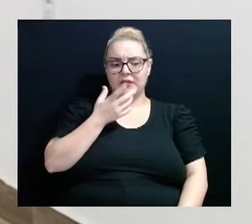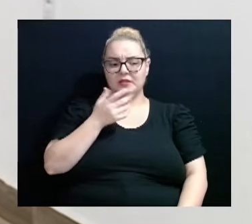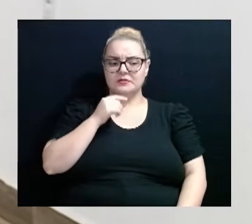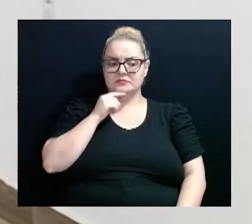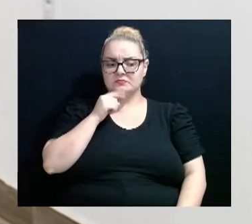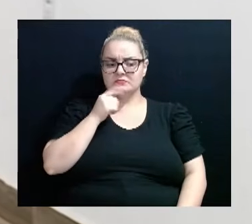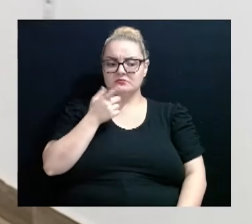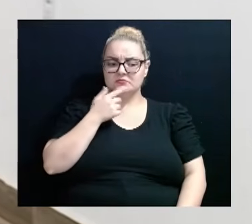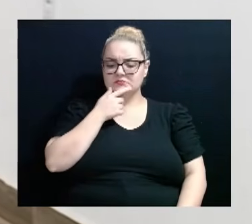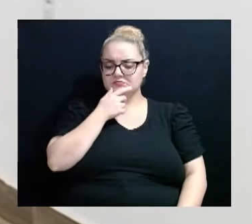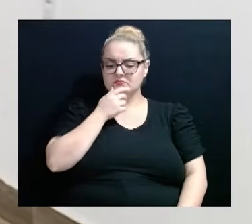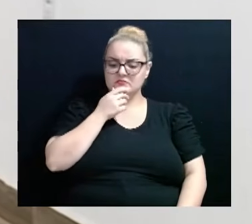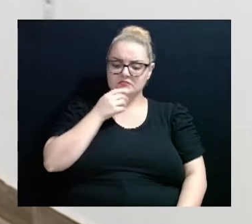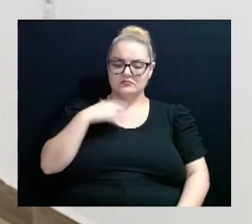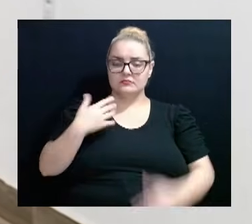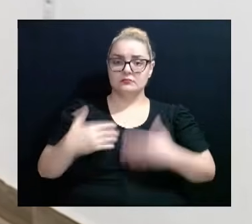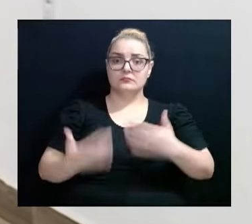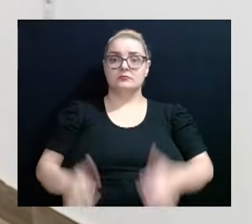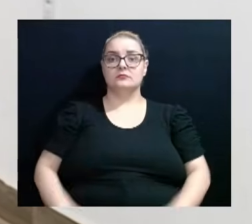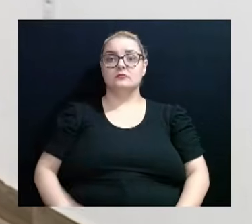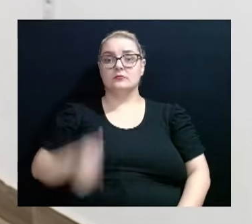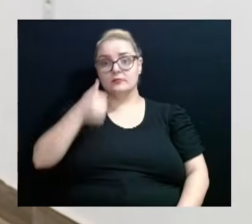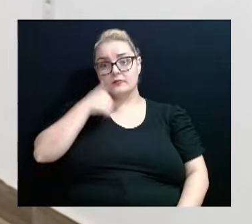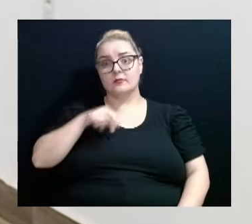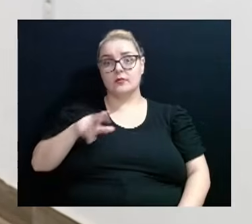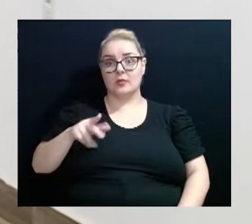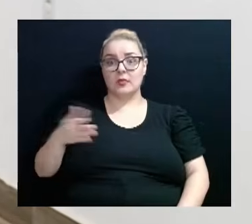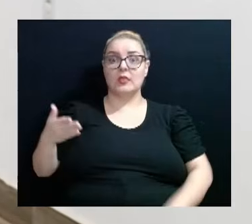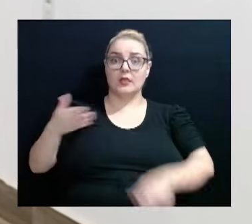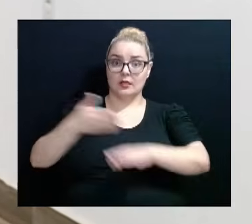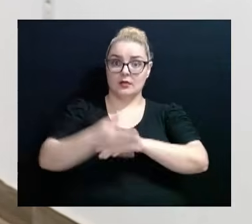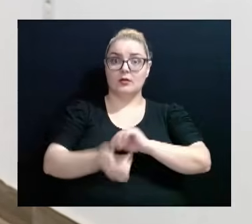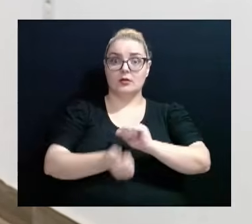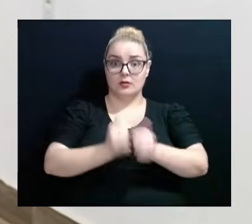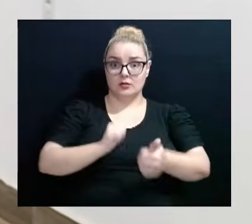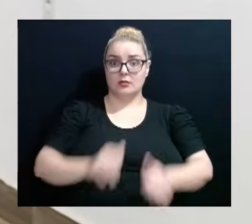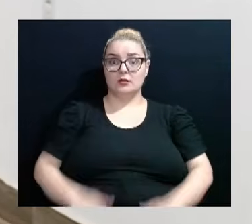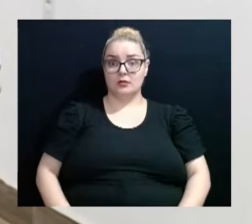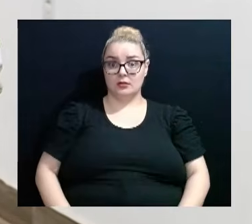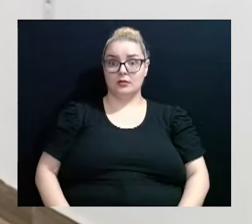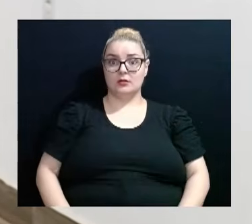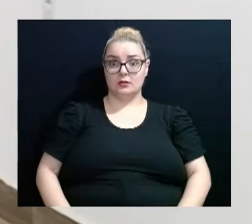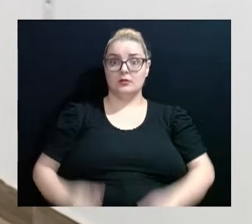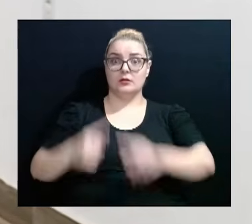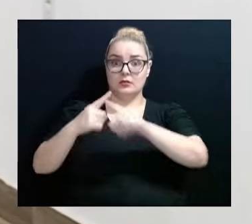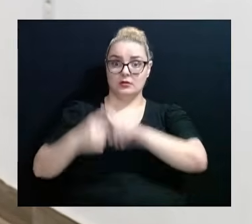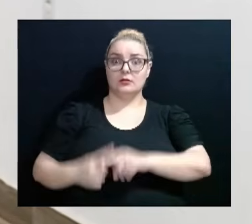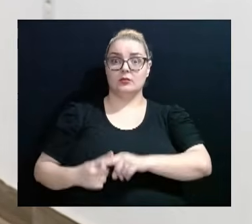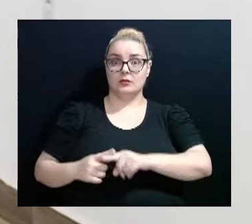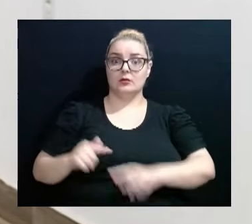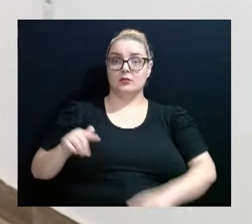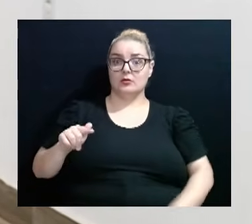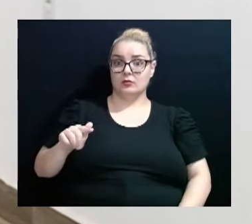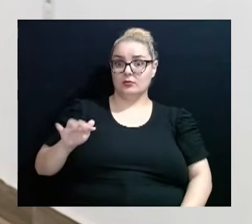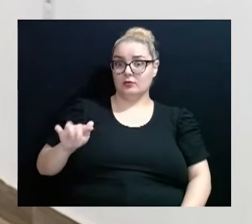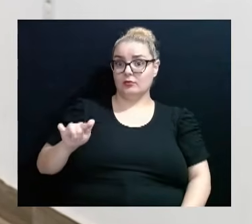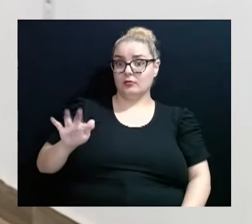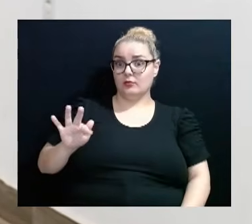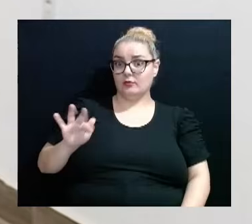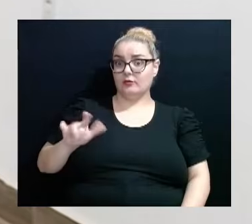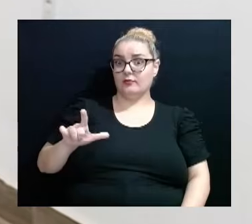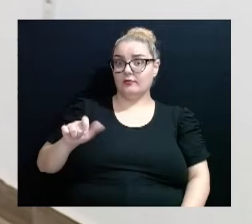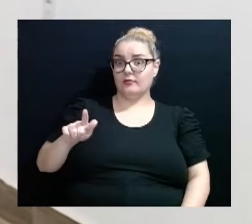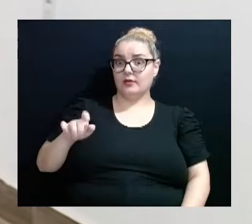vi aquilo ali, eu falei, pô, será? Eu fiquei nessa enrolação. A minha irmã foi a primeira a ingressar no esporte, inclusive ela joga no